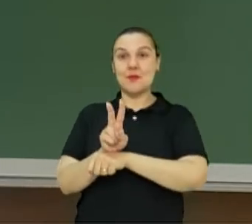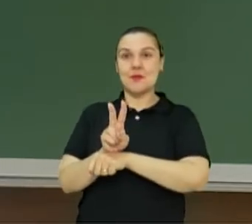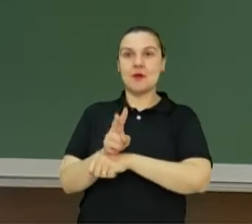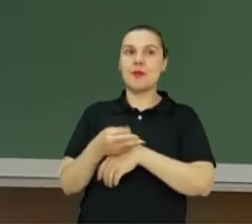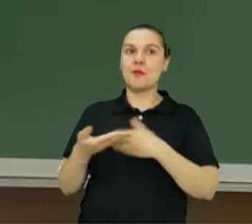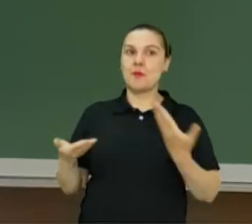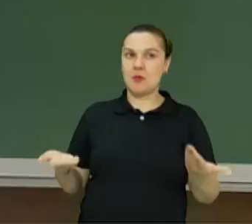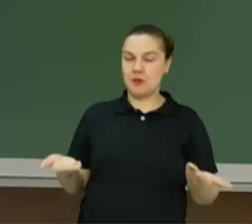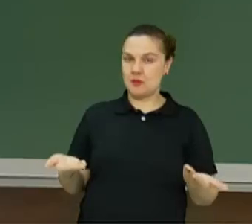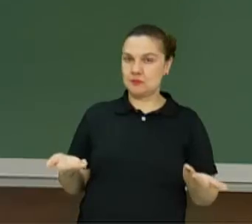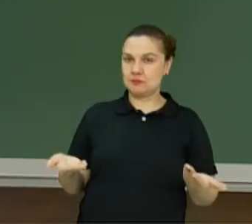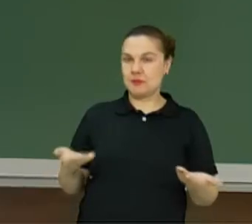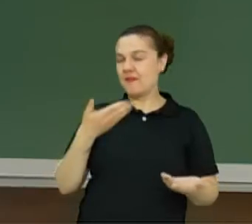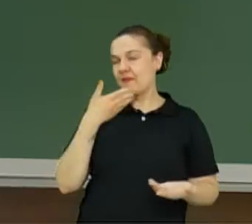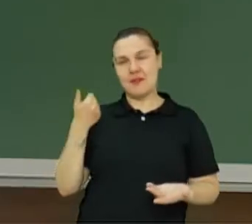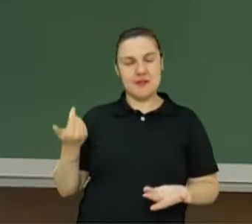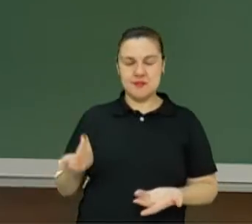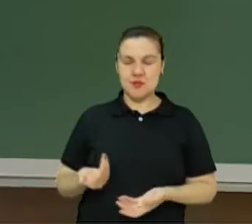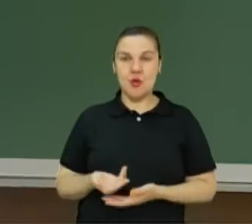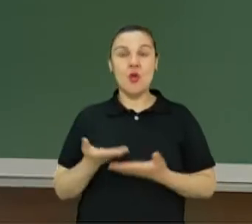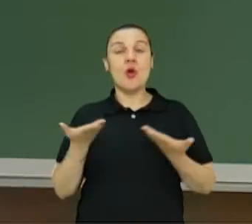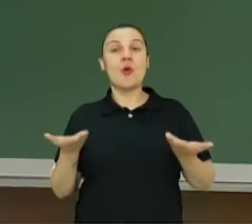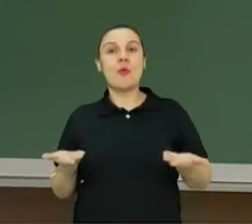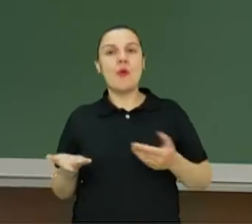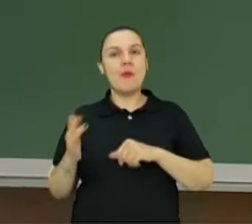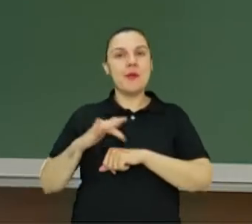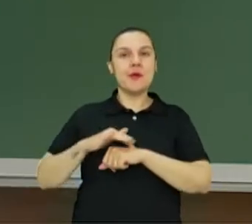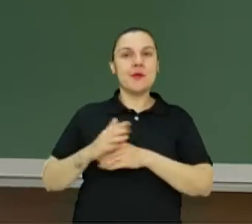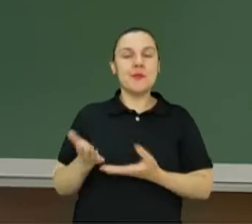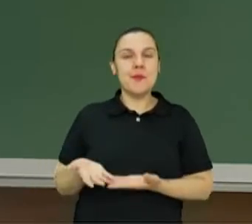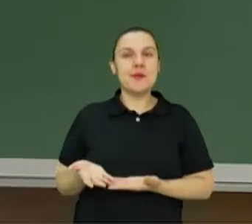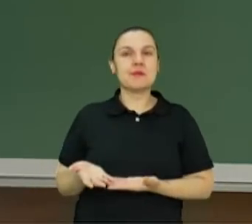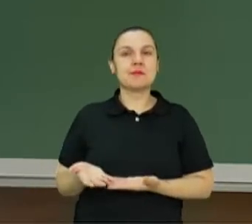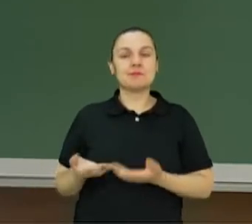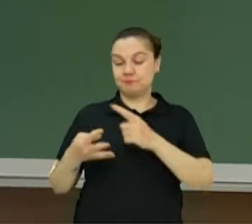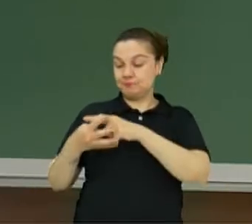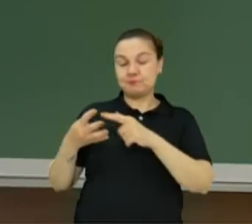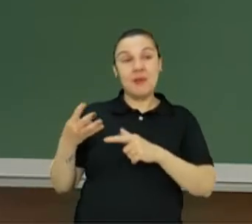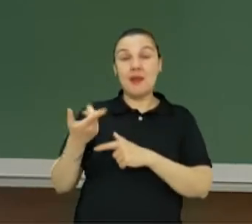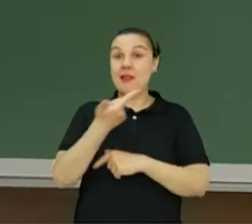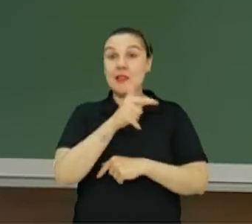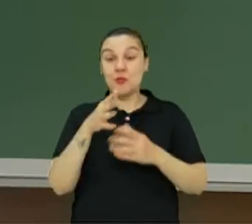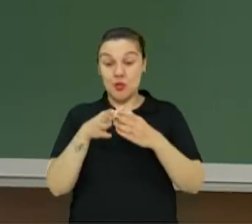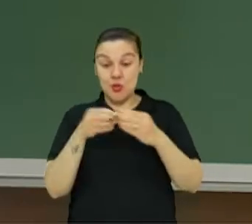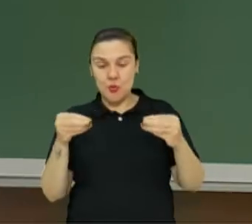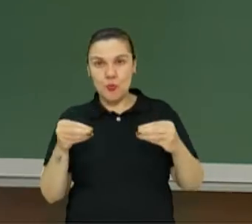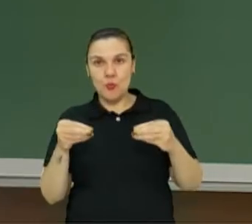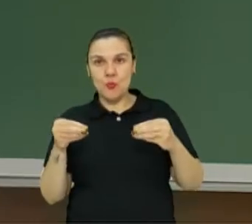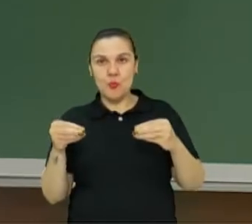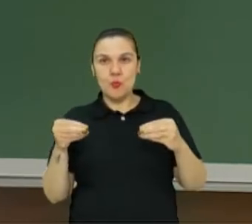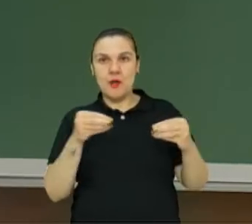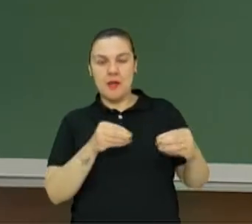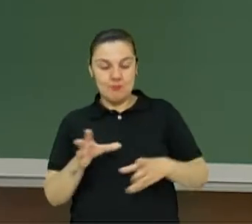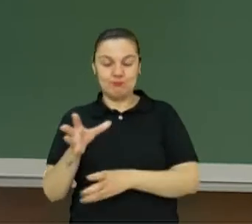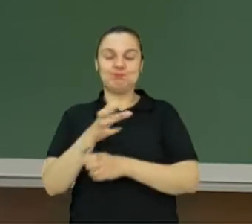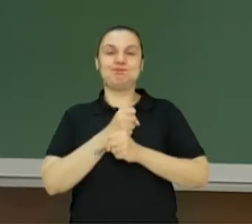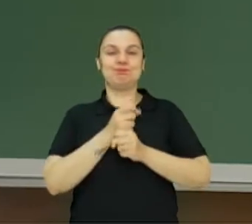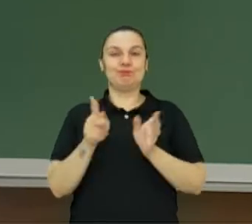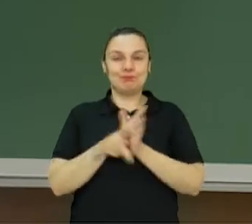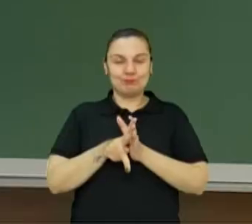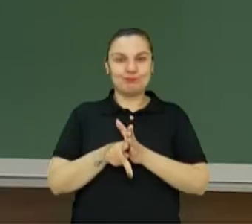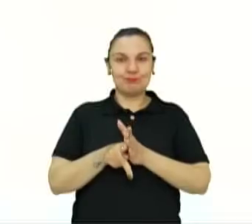Então, aqui, matou a charada. Que doença que é essa? Que, né, ainda não tem cura e que afeta justamente o